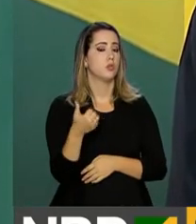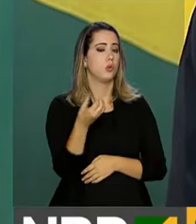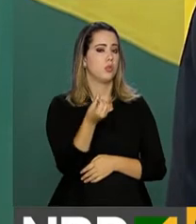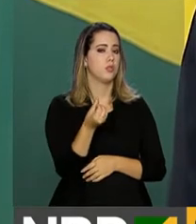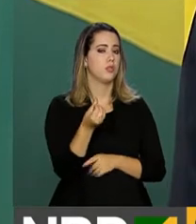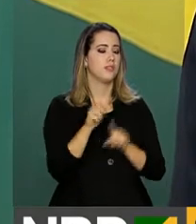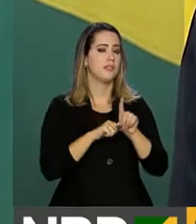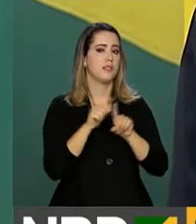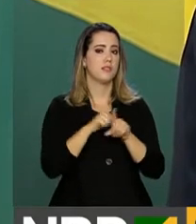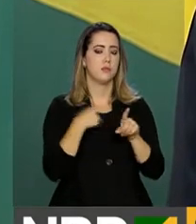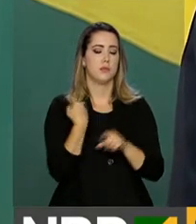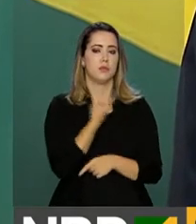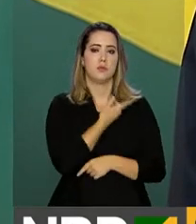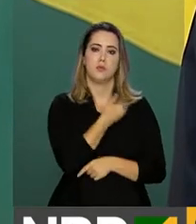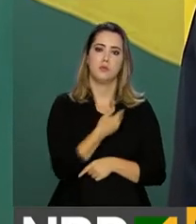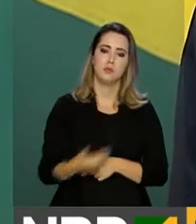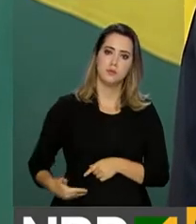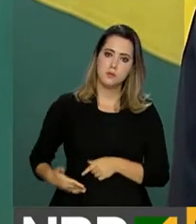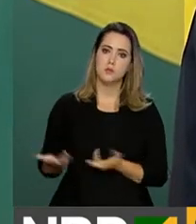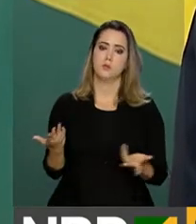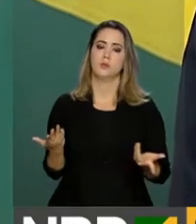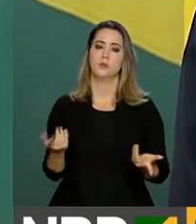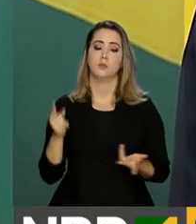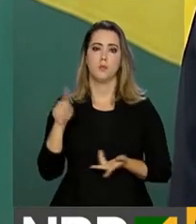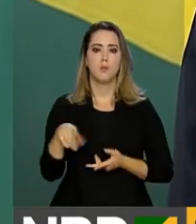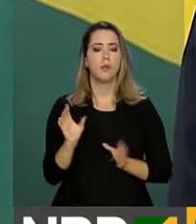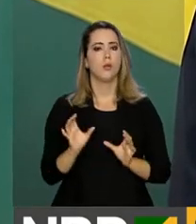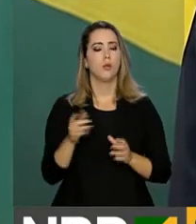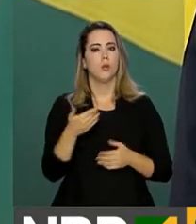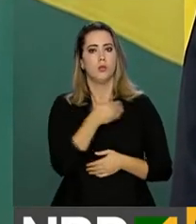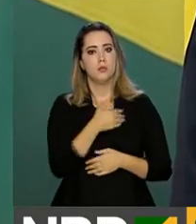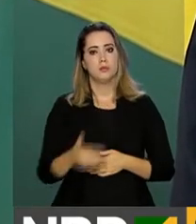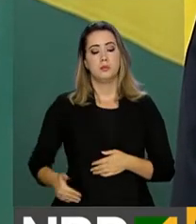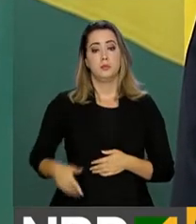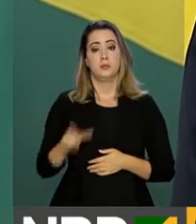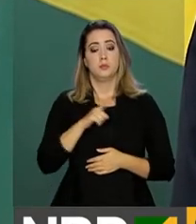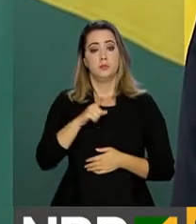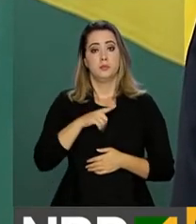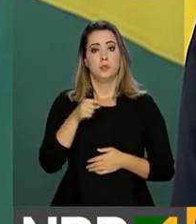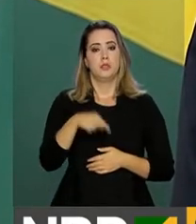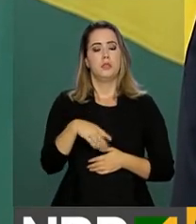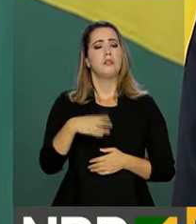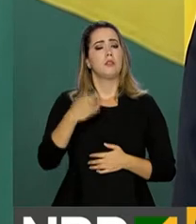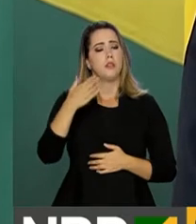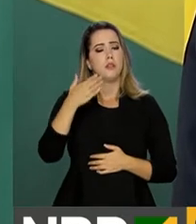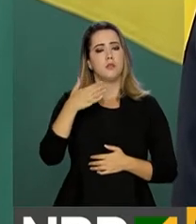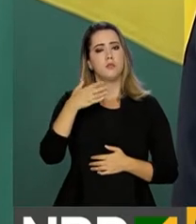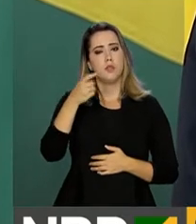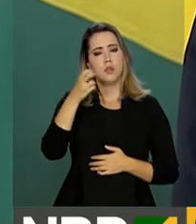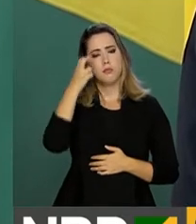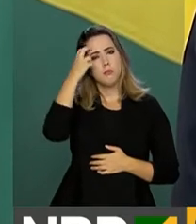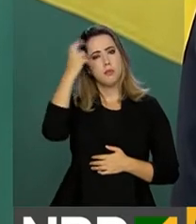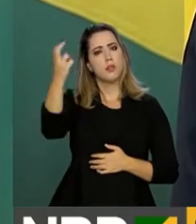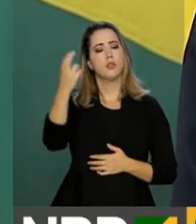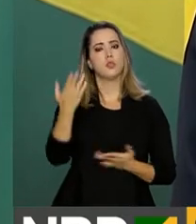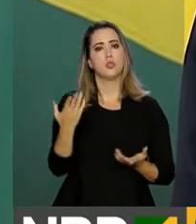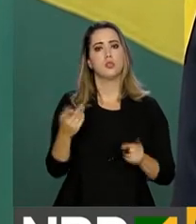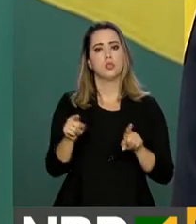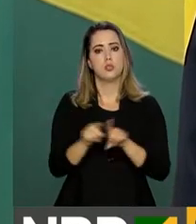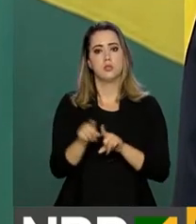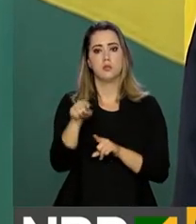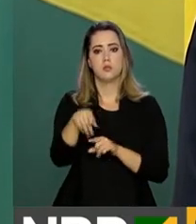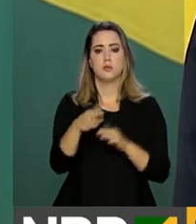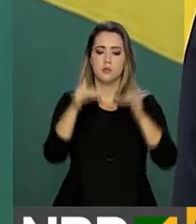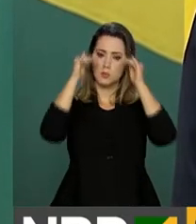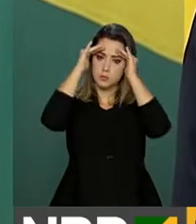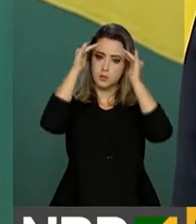do nosso governo e um governo que teve digamos não só a sabedoria mas prestou restitui a